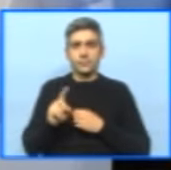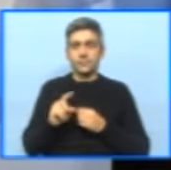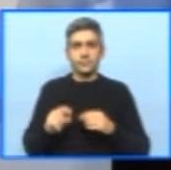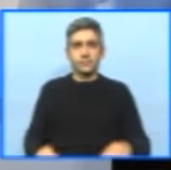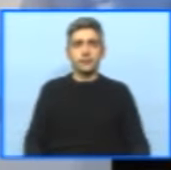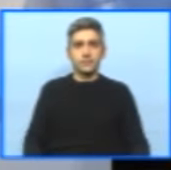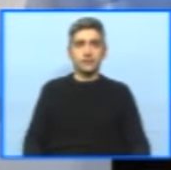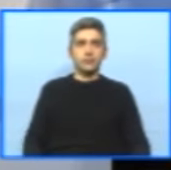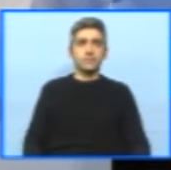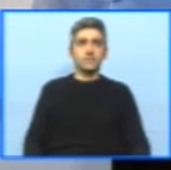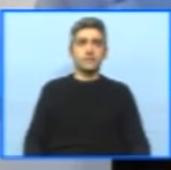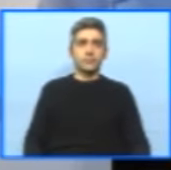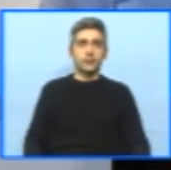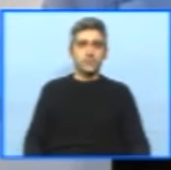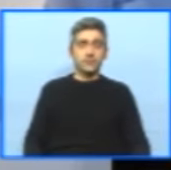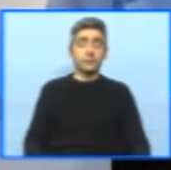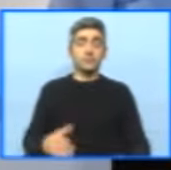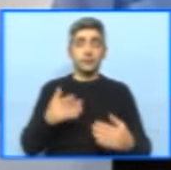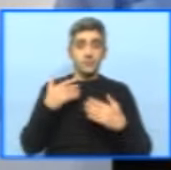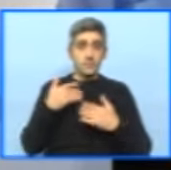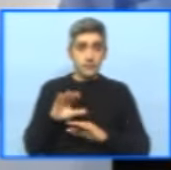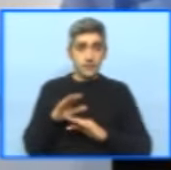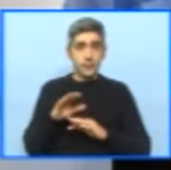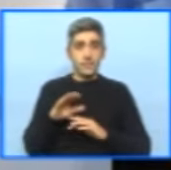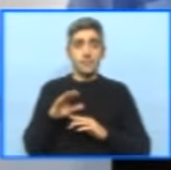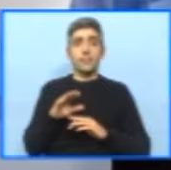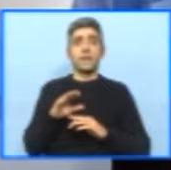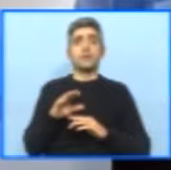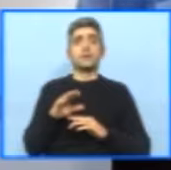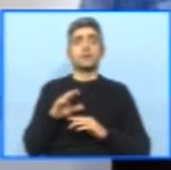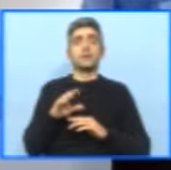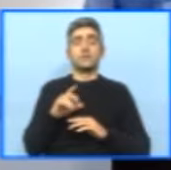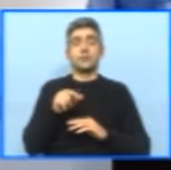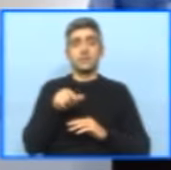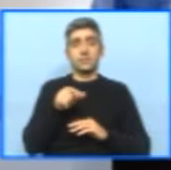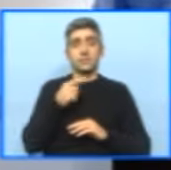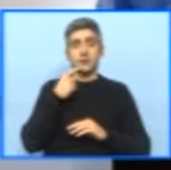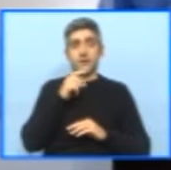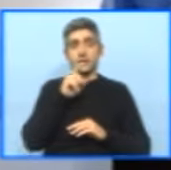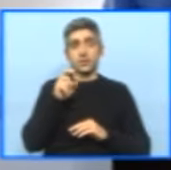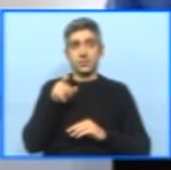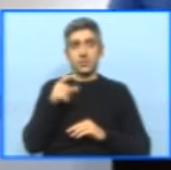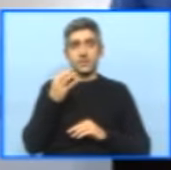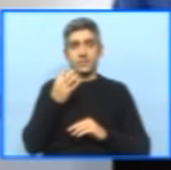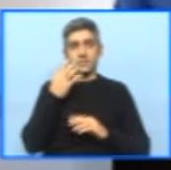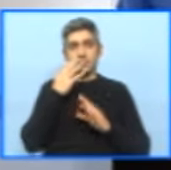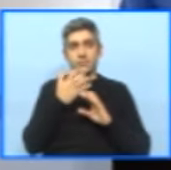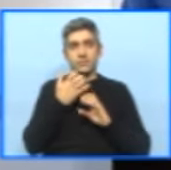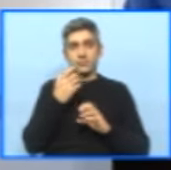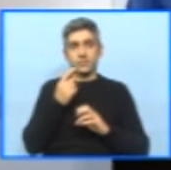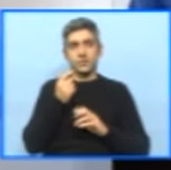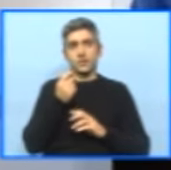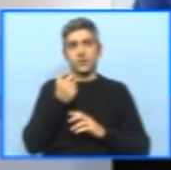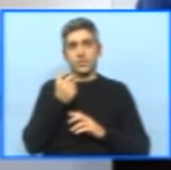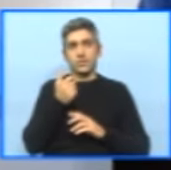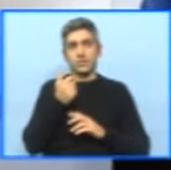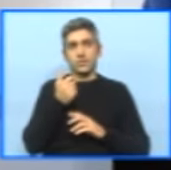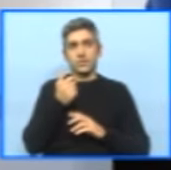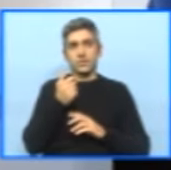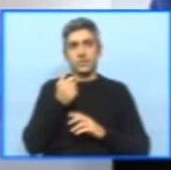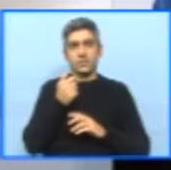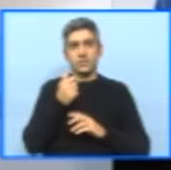um pouco. Mas, para além dela, essa questão acaba por, muitas vezes sublinhamos, acaba por ser um pouco até